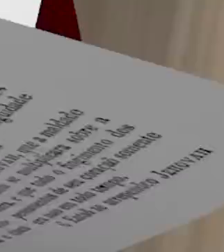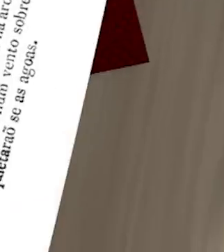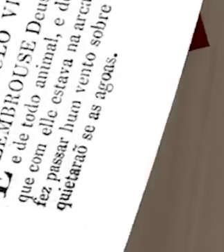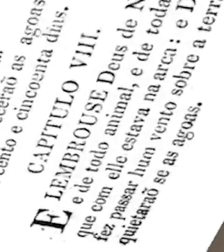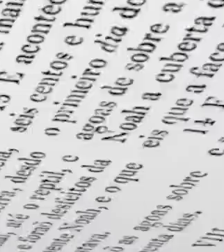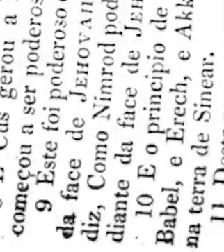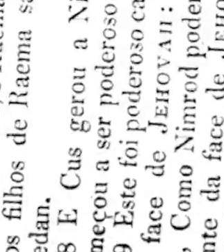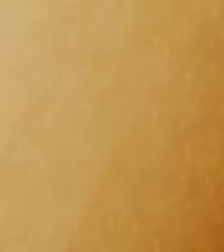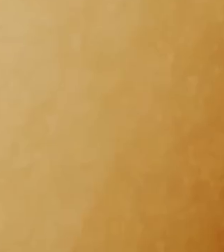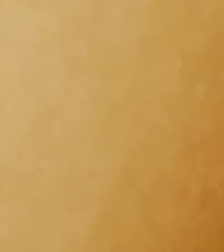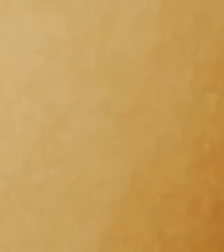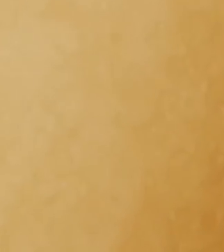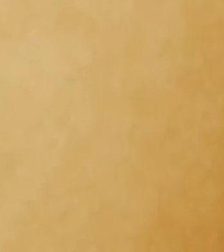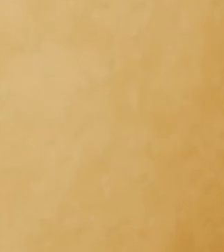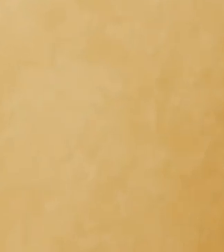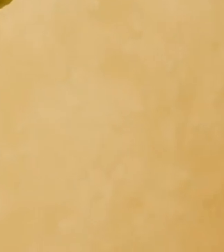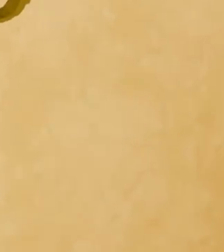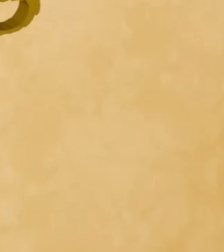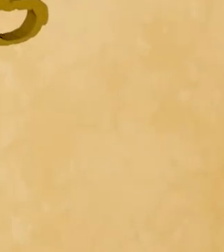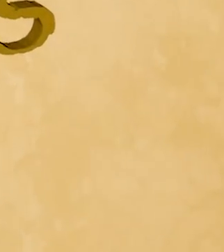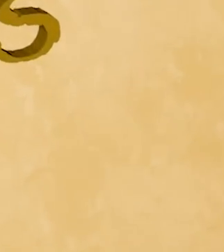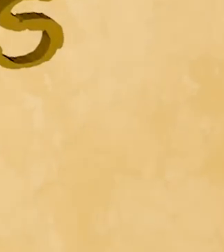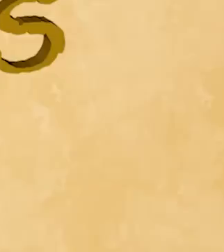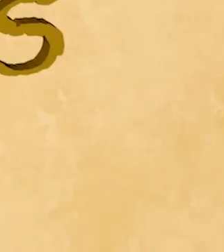TV Web Manaim apresenta